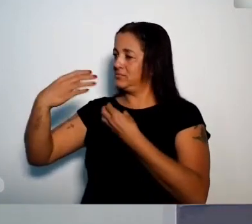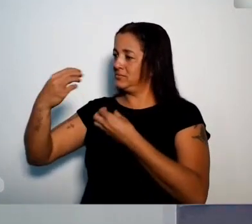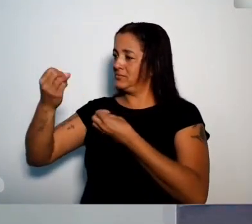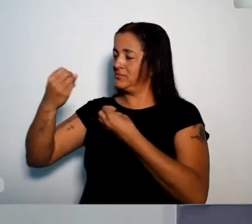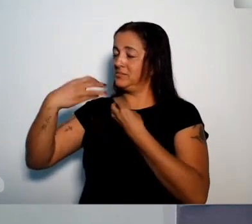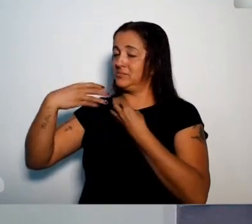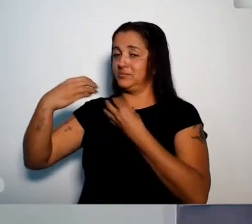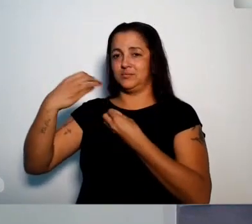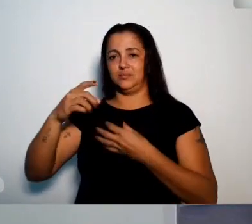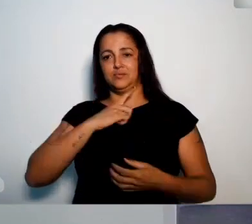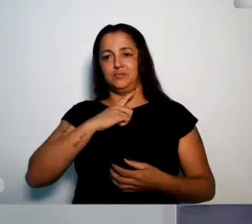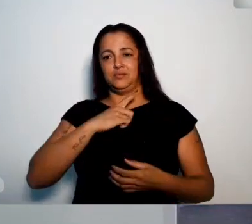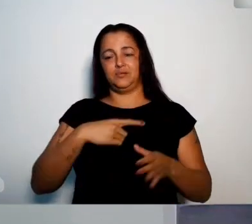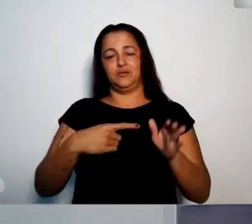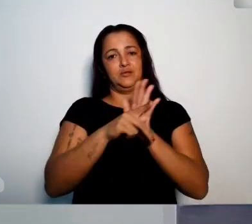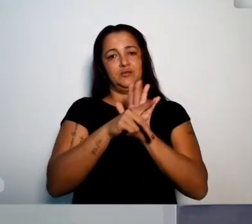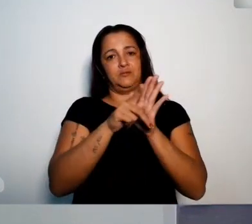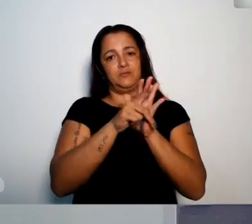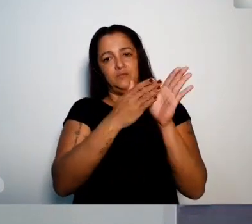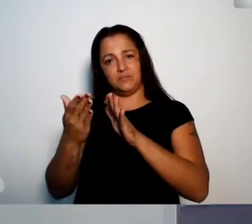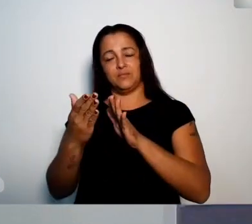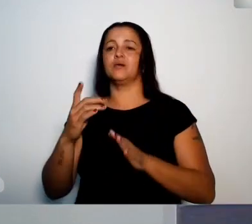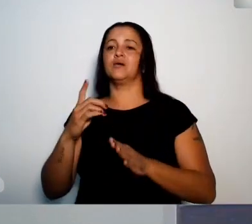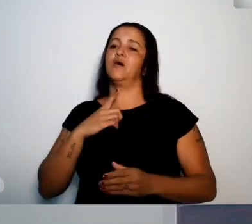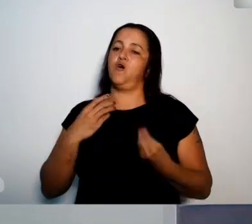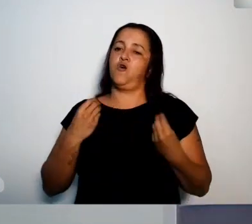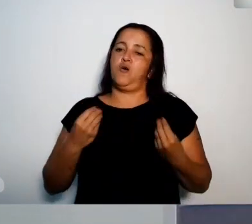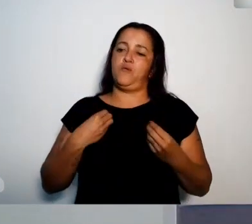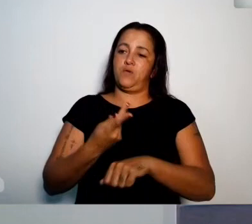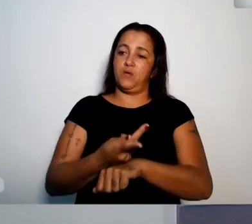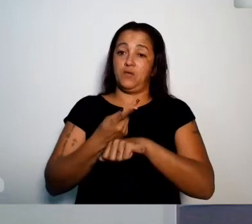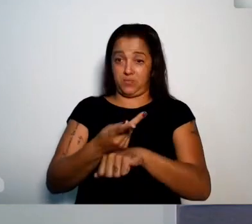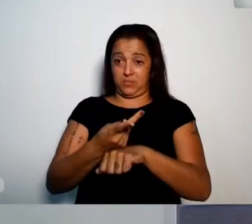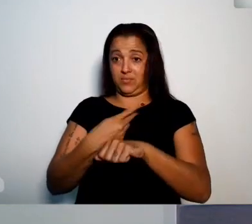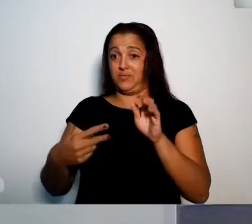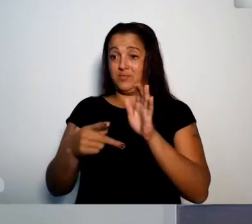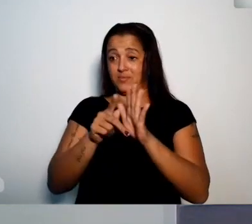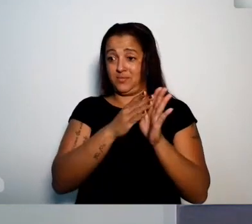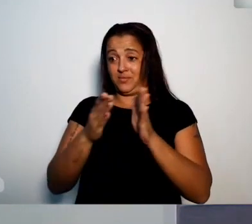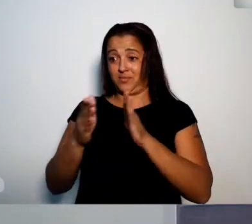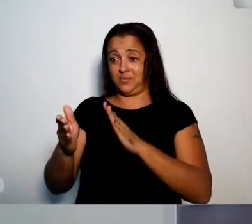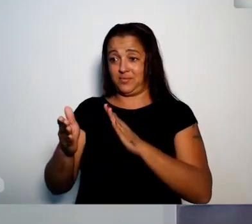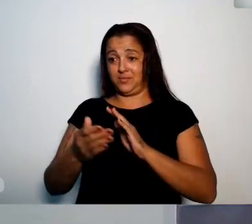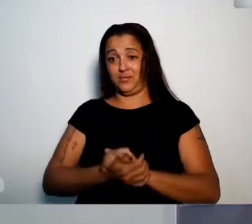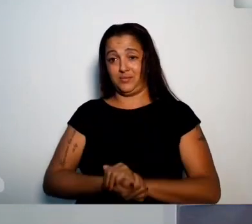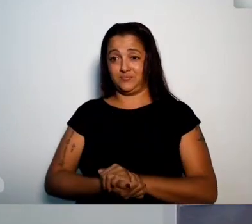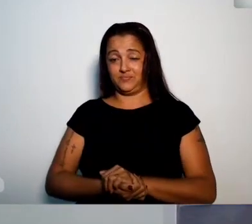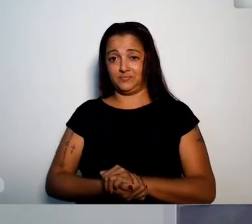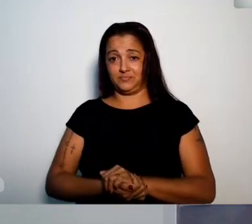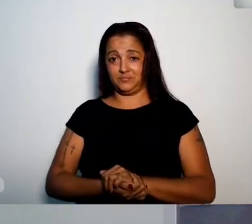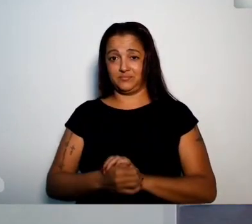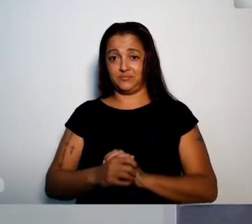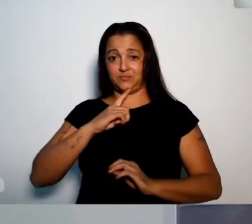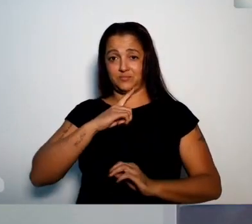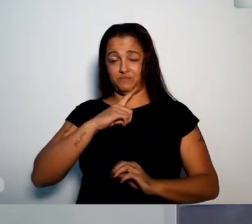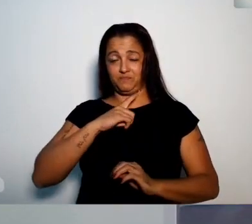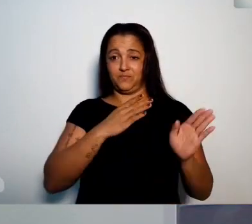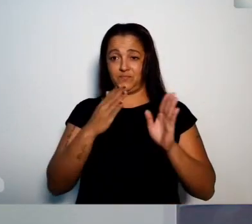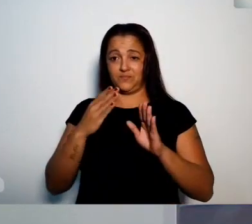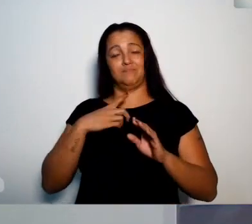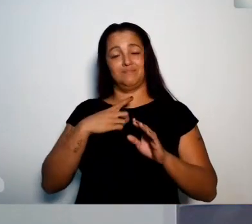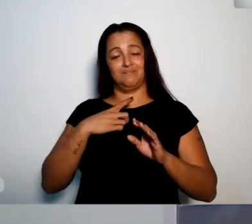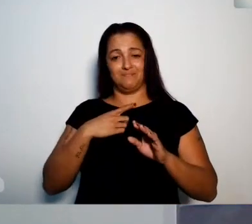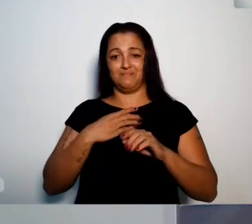procuro o caminho para encontrar uma solução. E hoje quero agradecer aos colegas, a todos os funcionários